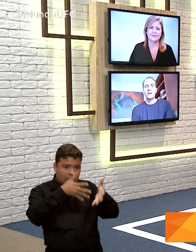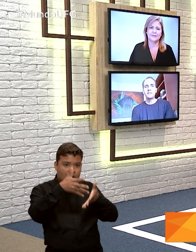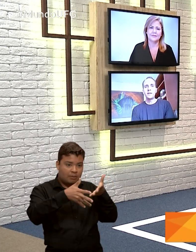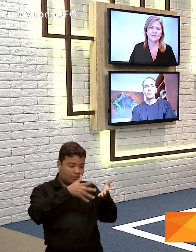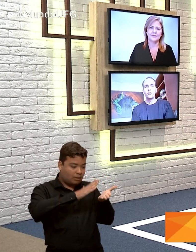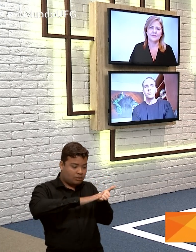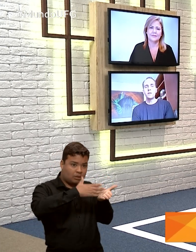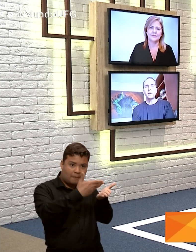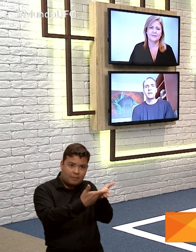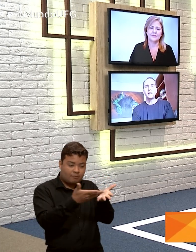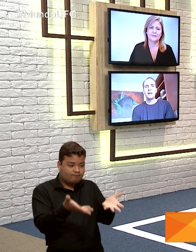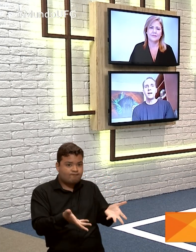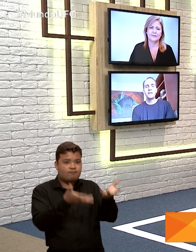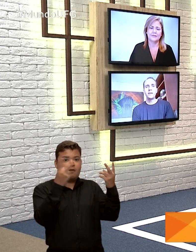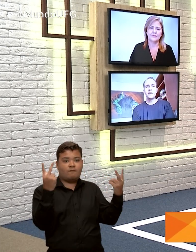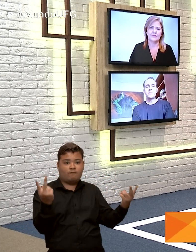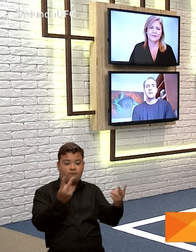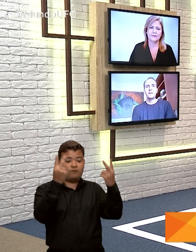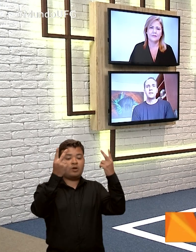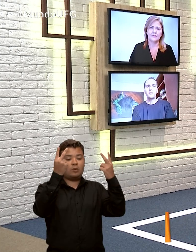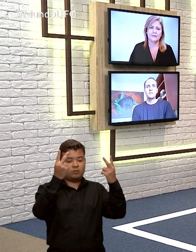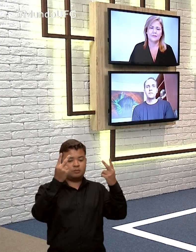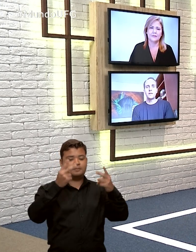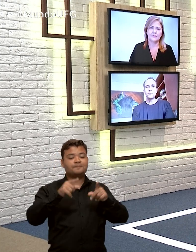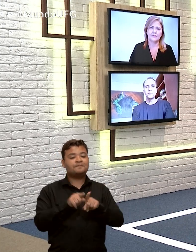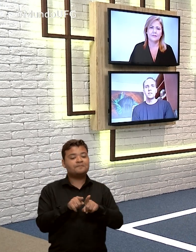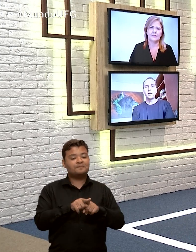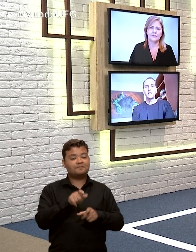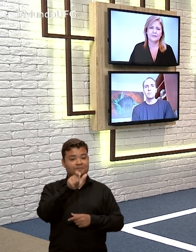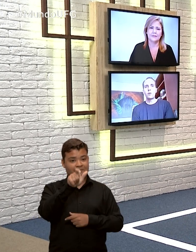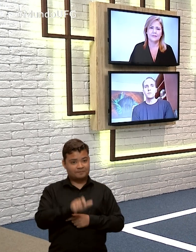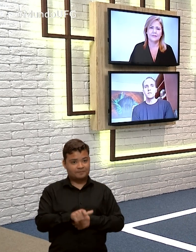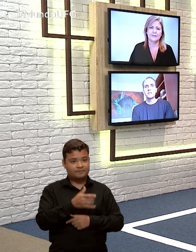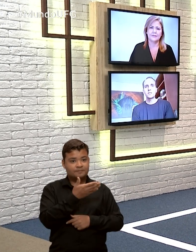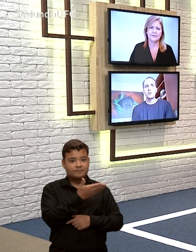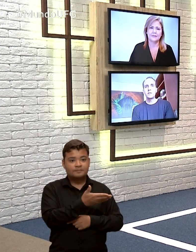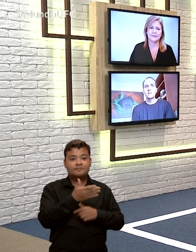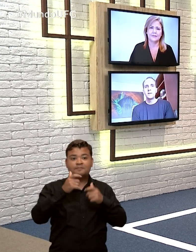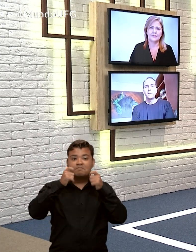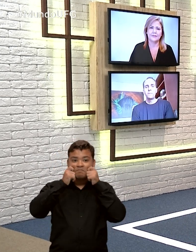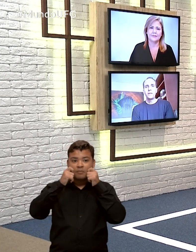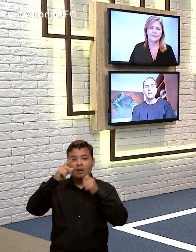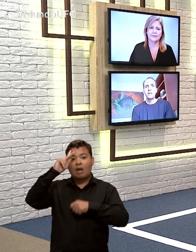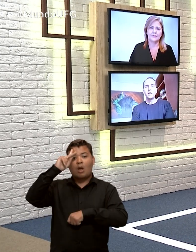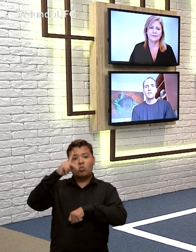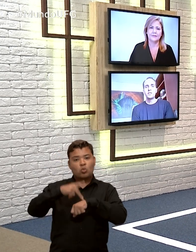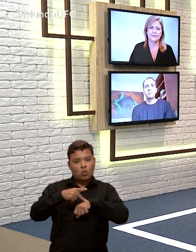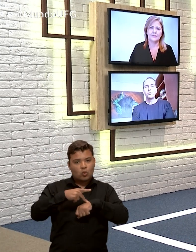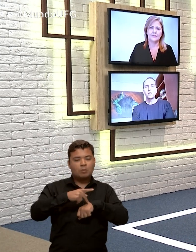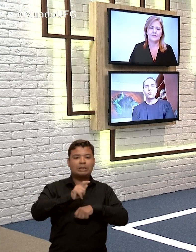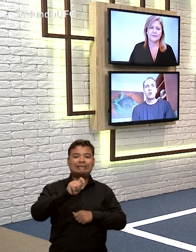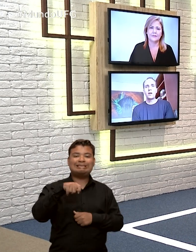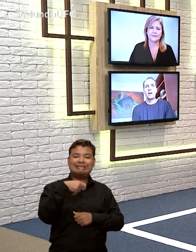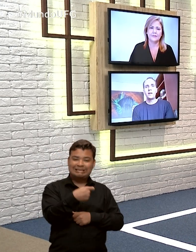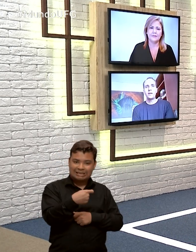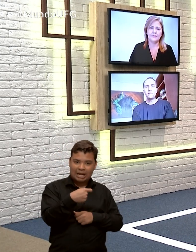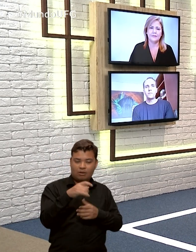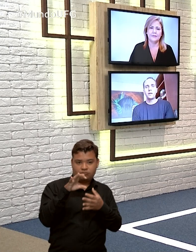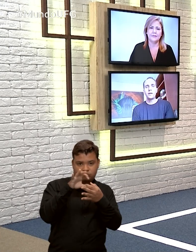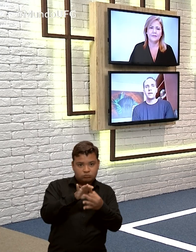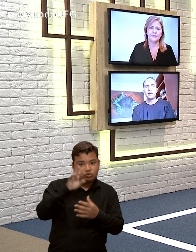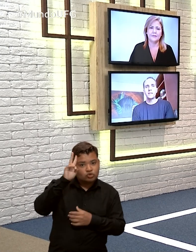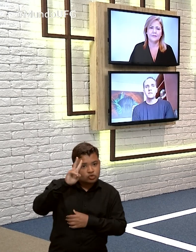Maria ela tem autonomia para criar, né, os sinais próprios das histórias, e a gente busca